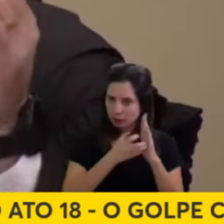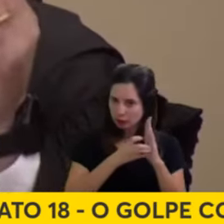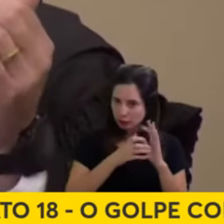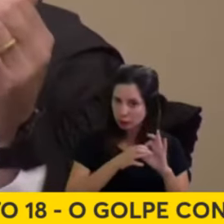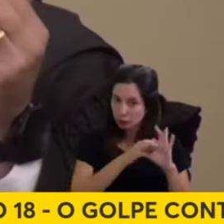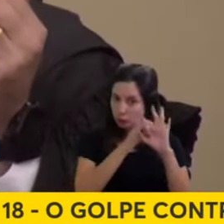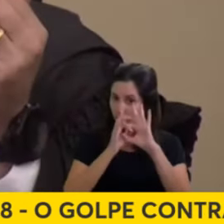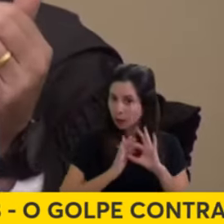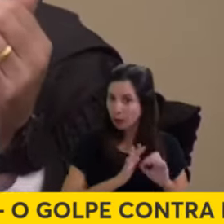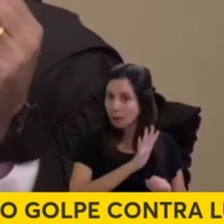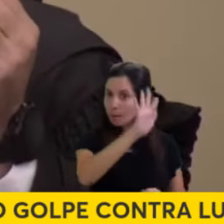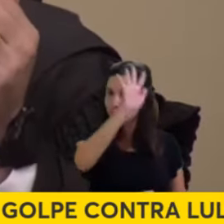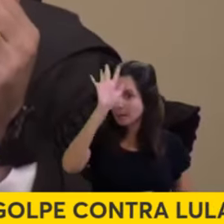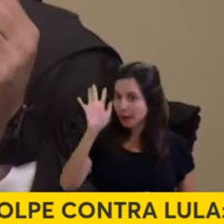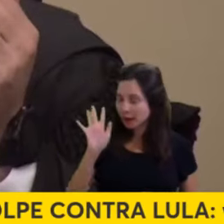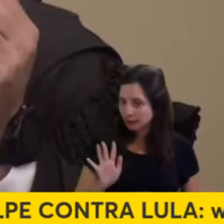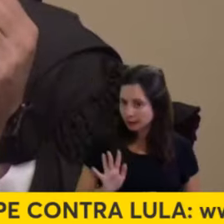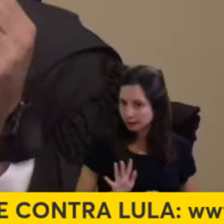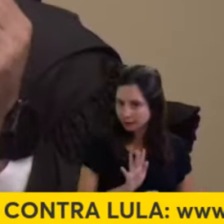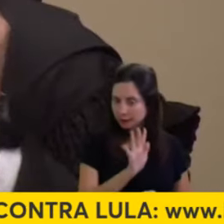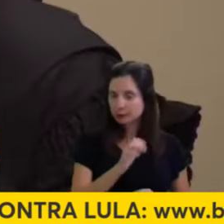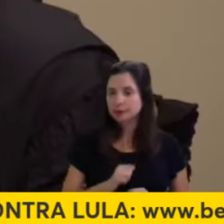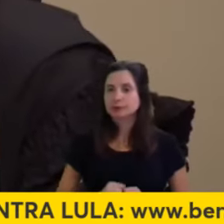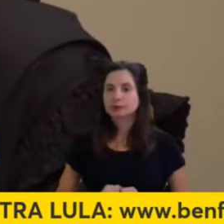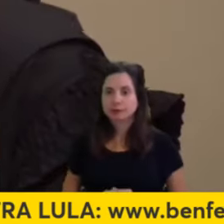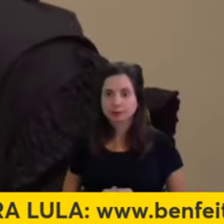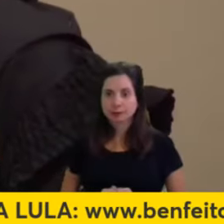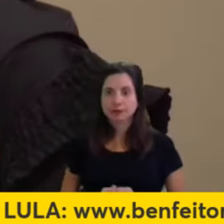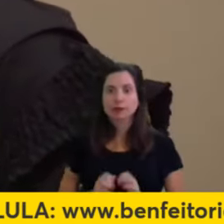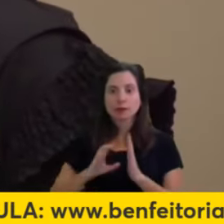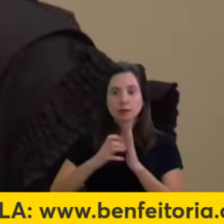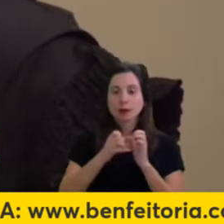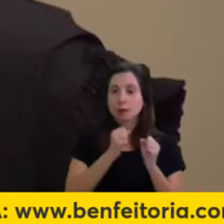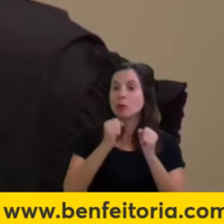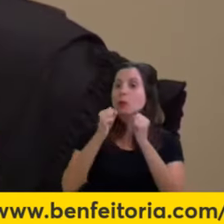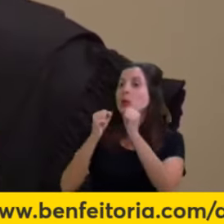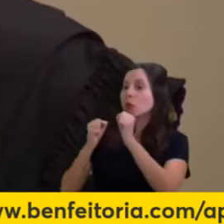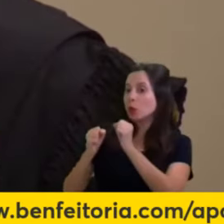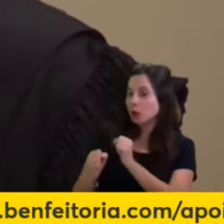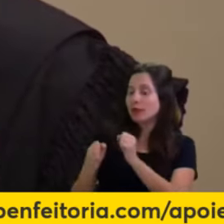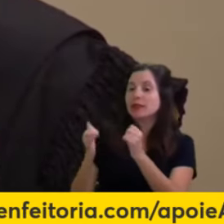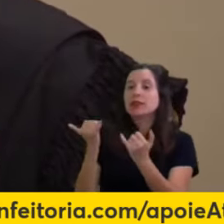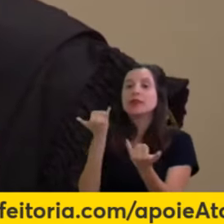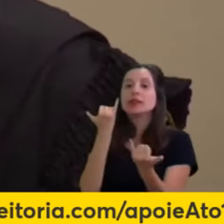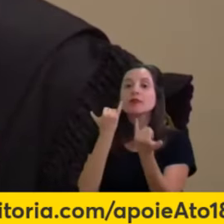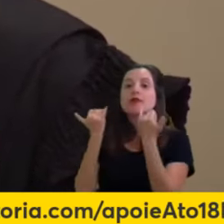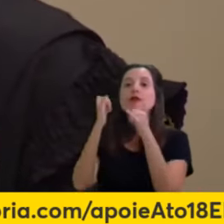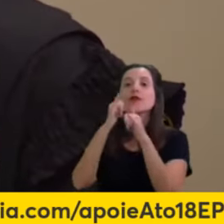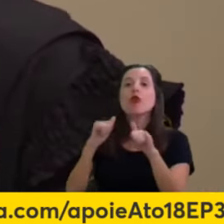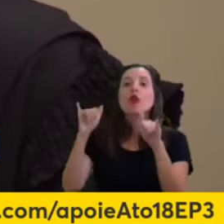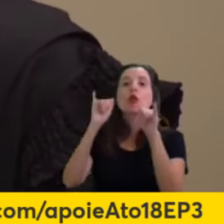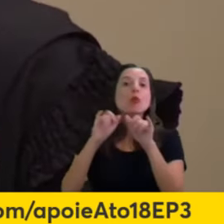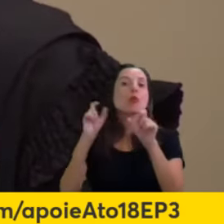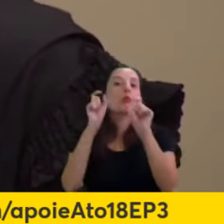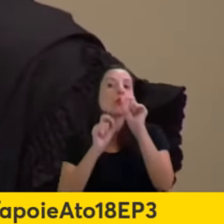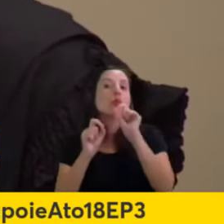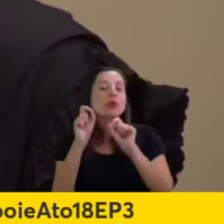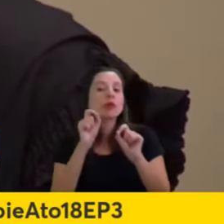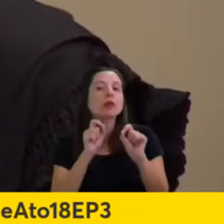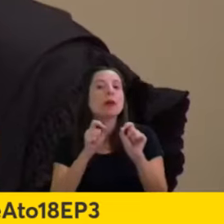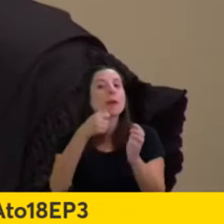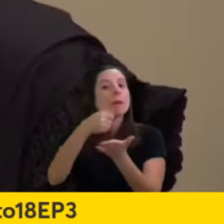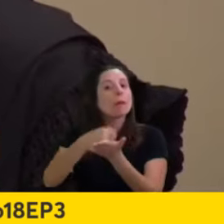gastos informados pelos órgãos partidários do podemos o órgão Nacional do podemos informou que custou custeou gastos do montante de